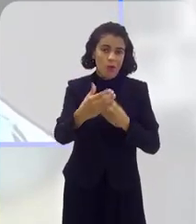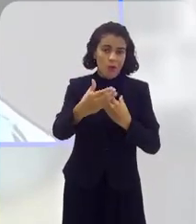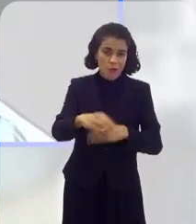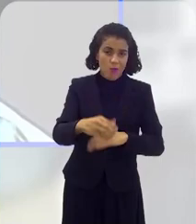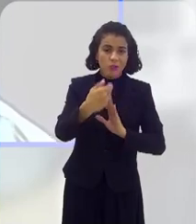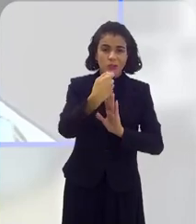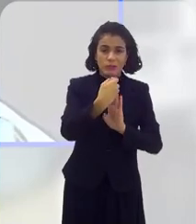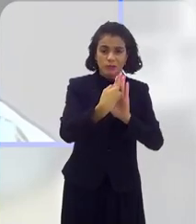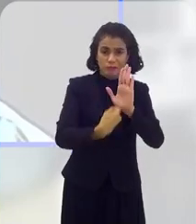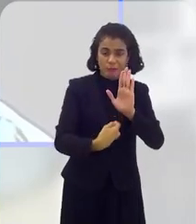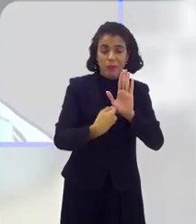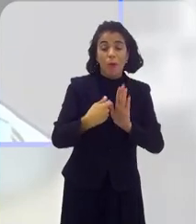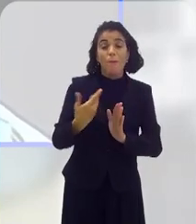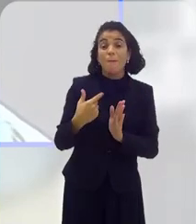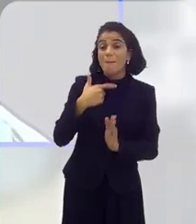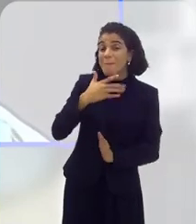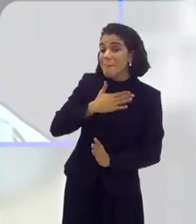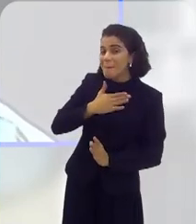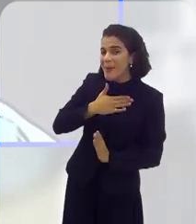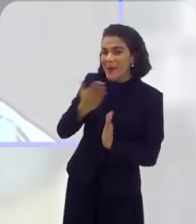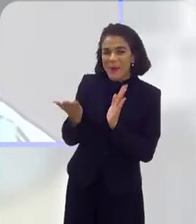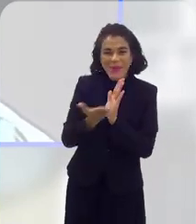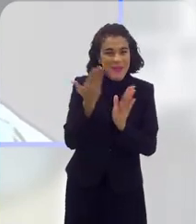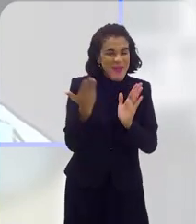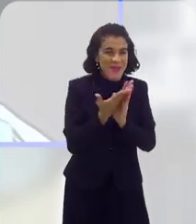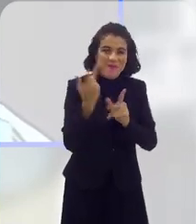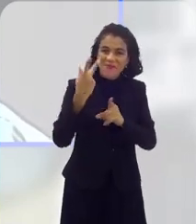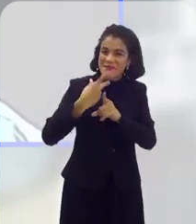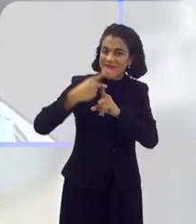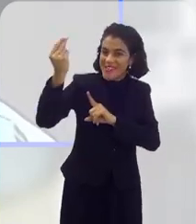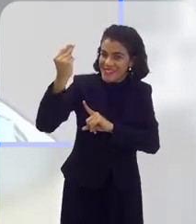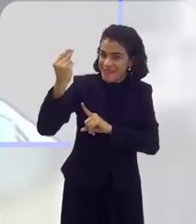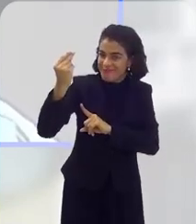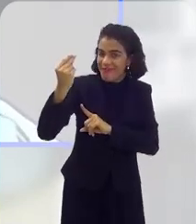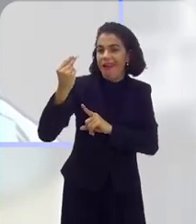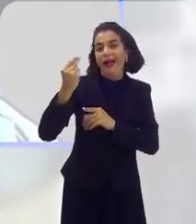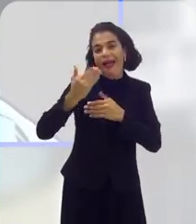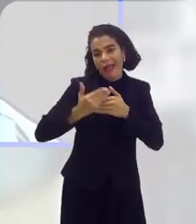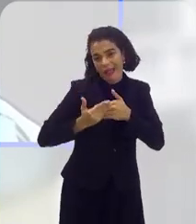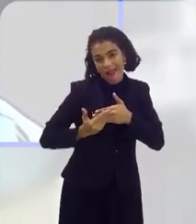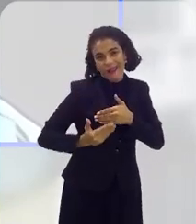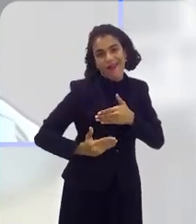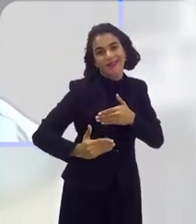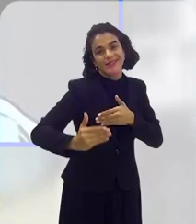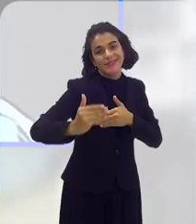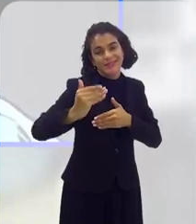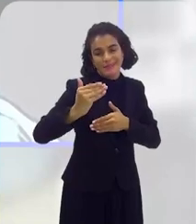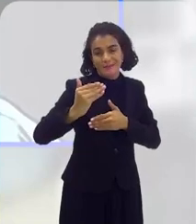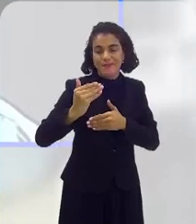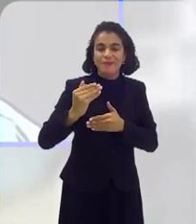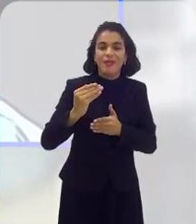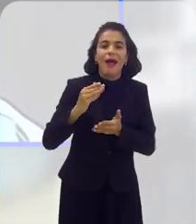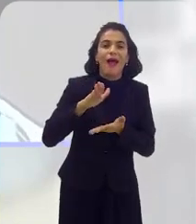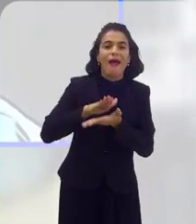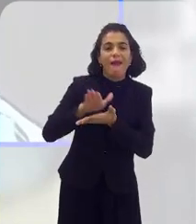concurso Escritores Admiráveis, em que o meu livro foi o vencedor. E a partir do concurso, a